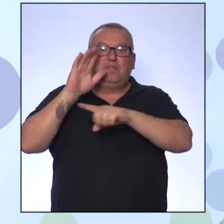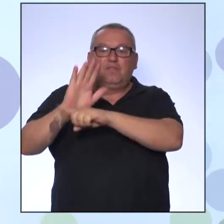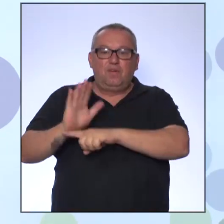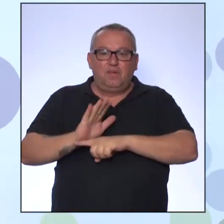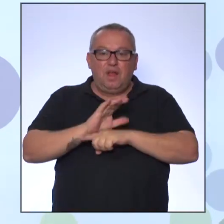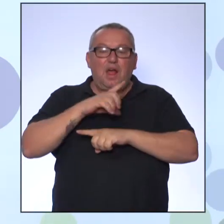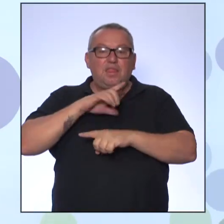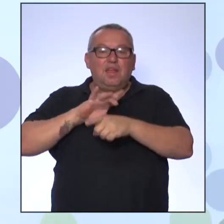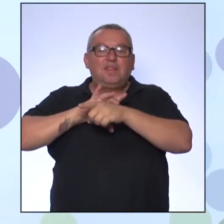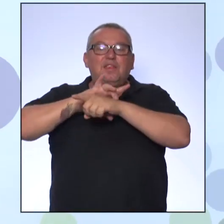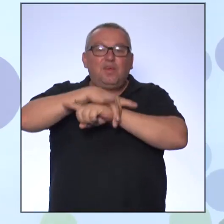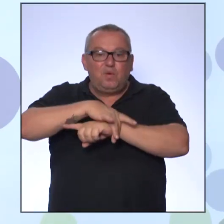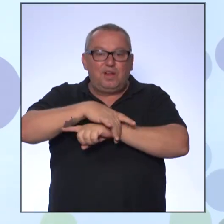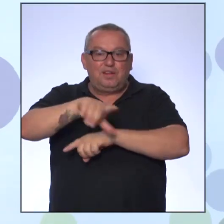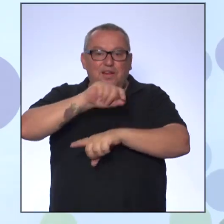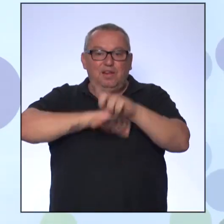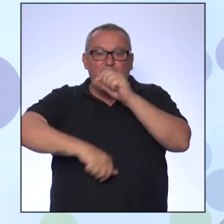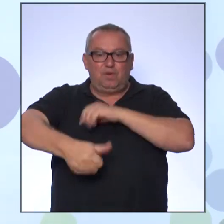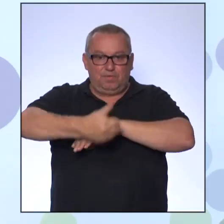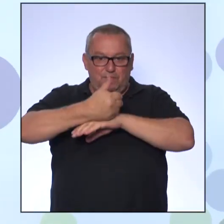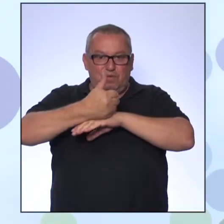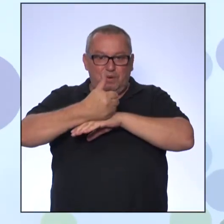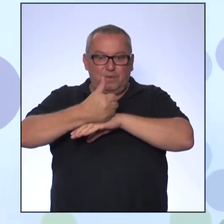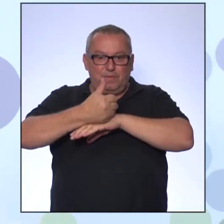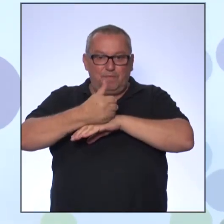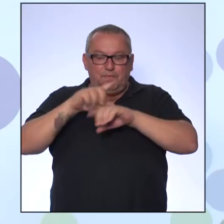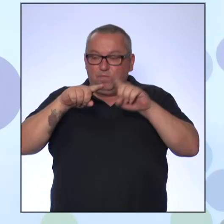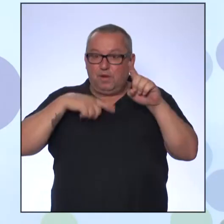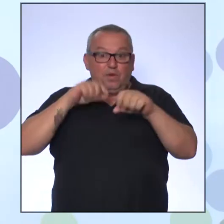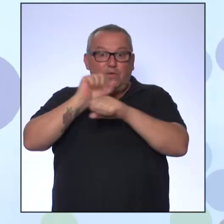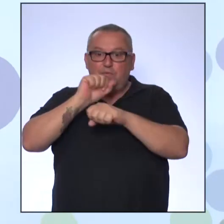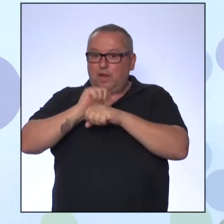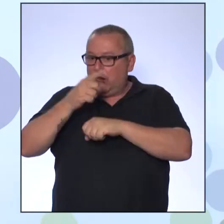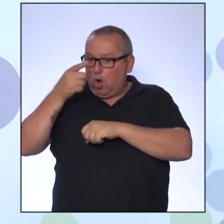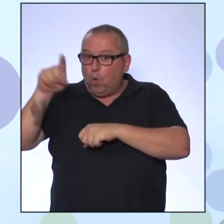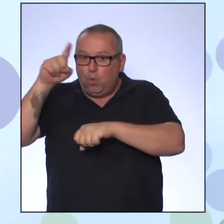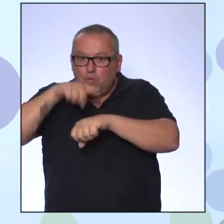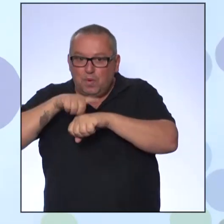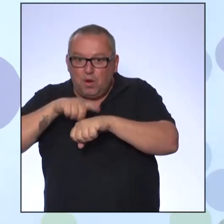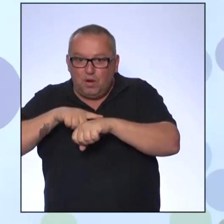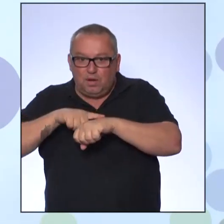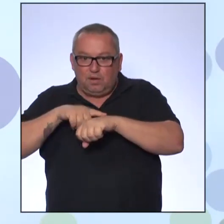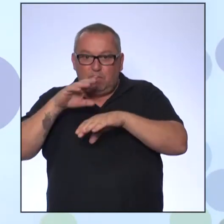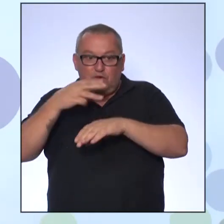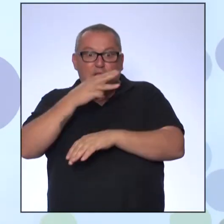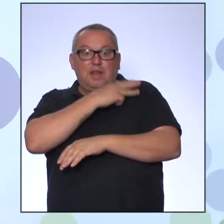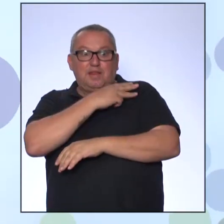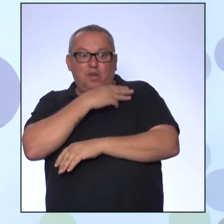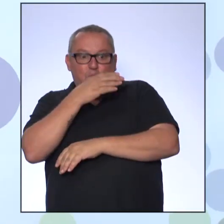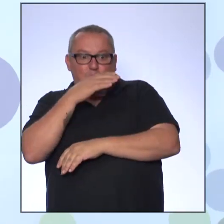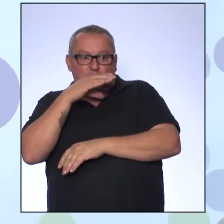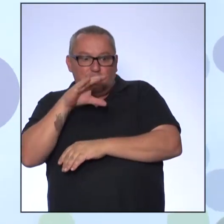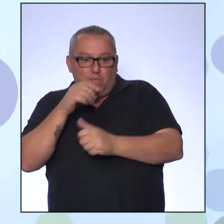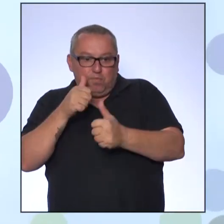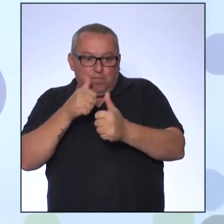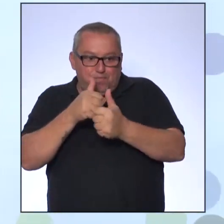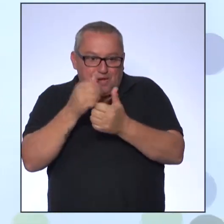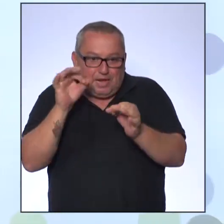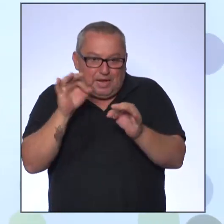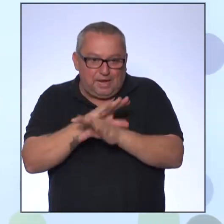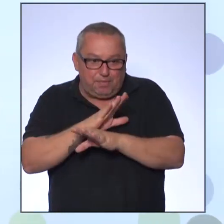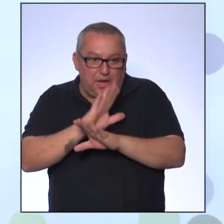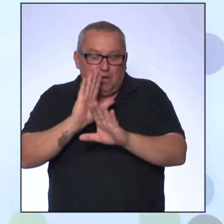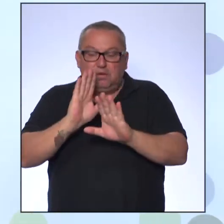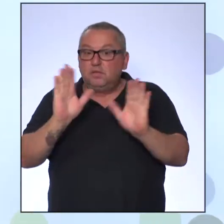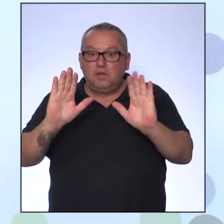a ter segurança na sua escolha profissional. Então não deixe para a última hora, não deixe para escolher a profissão quando chegar lá no 3º ano de ensino médio, porque